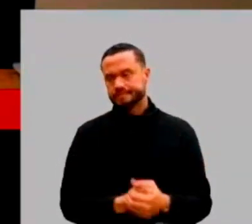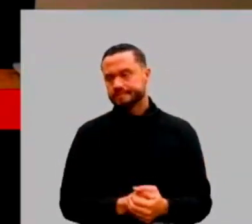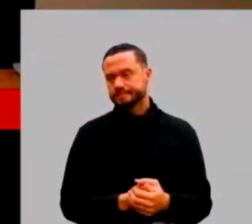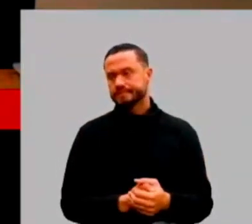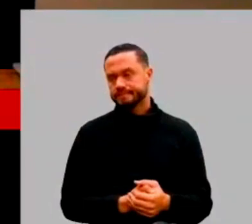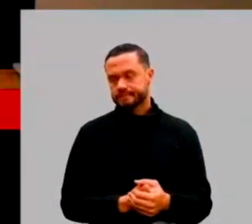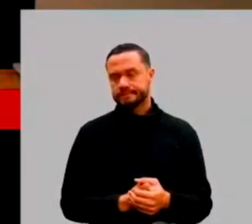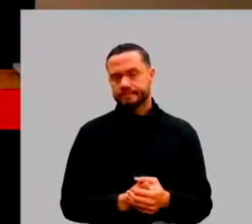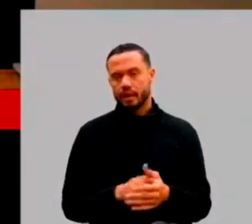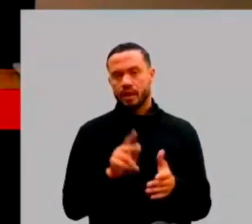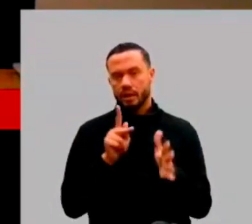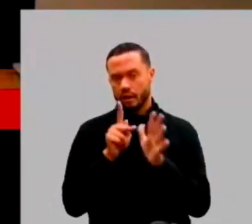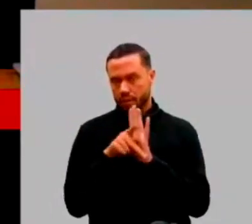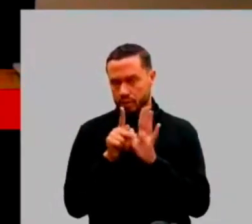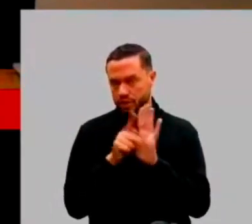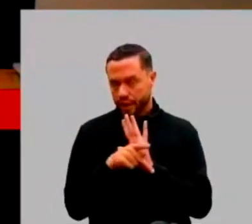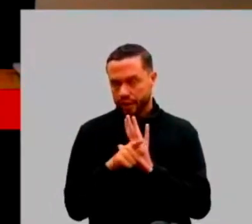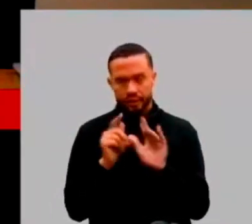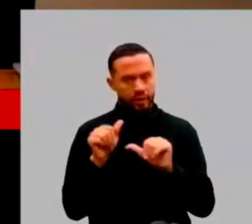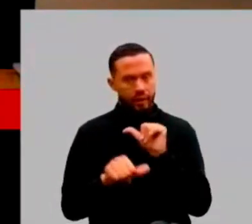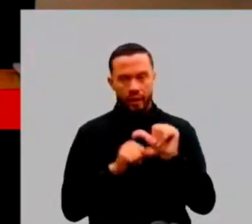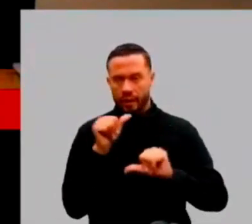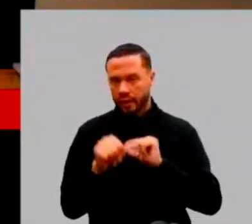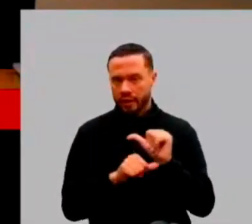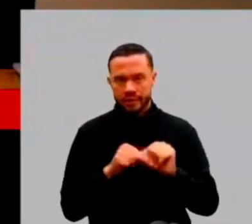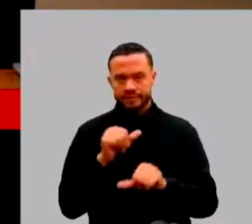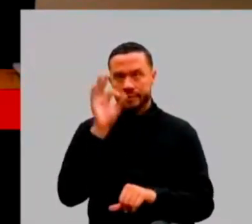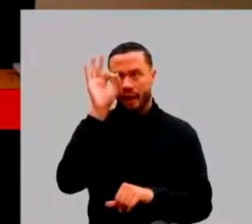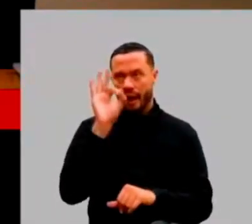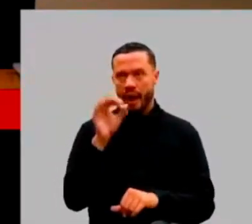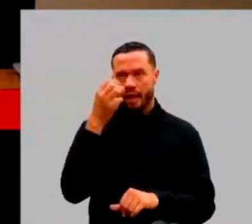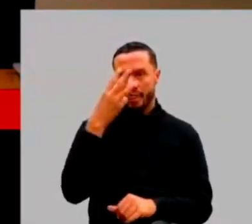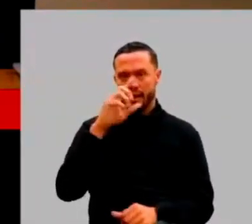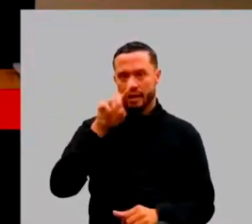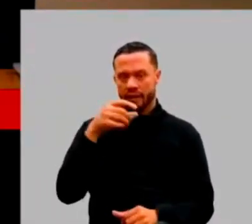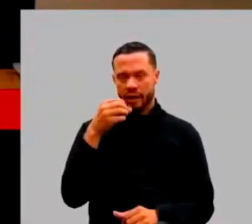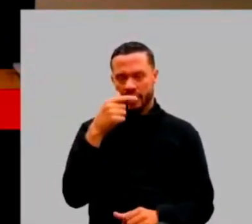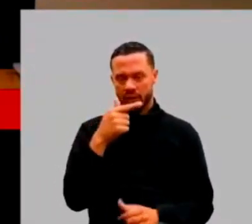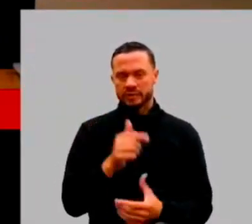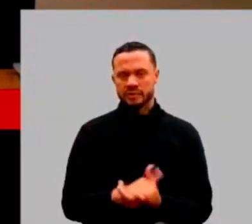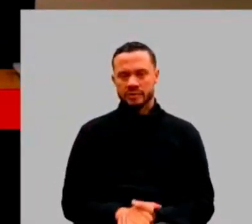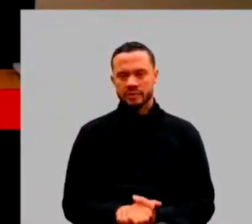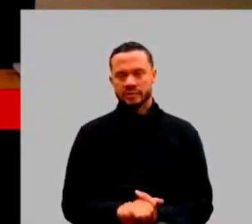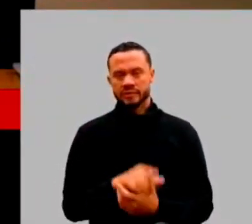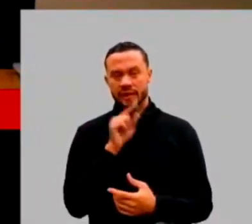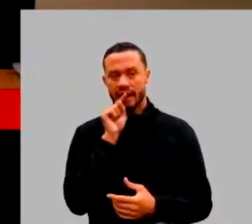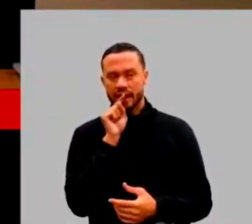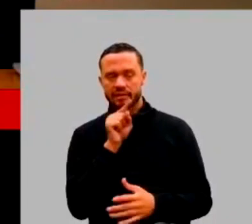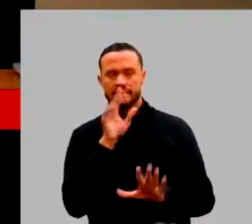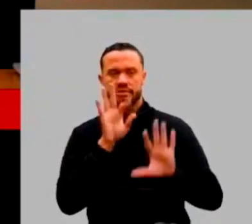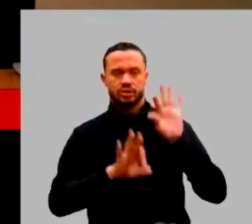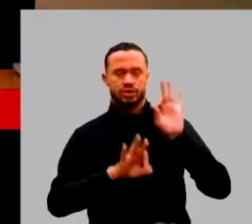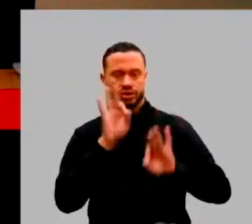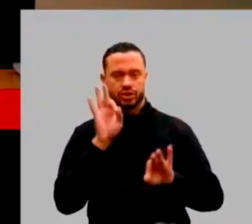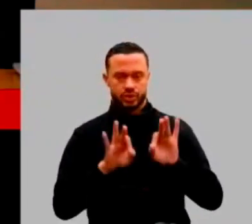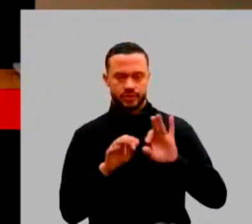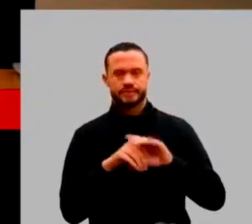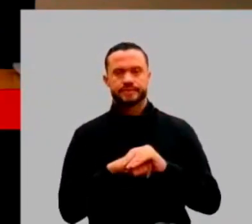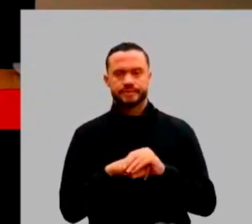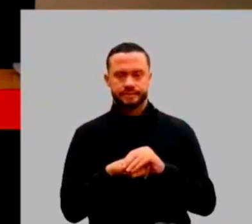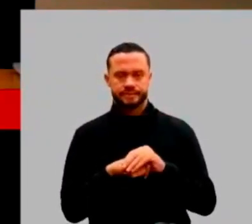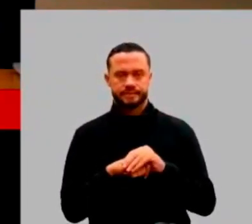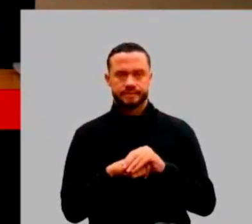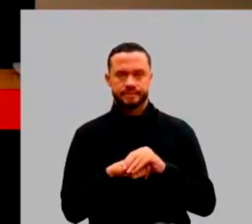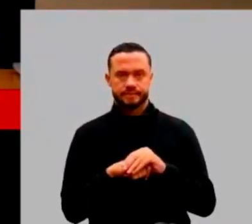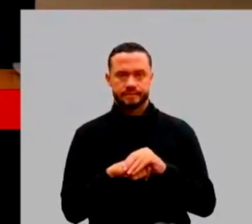o projeto não está modificando alíquota de 3,2 este projeto este